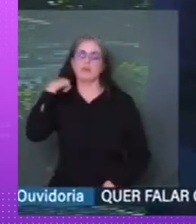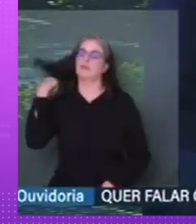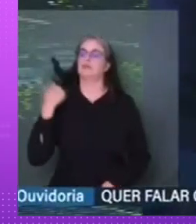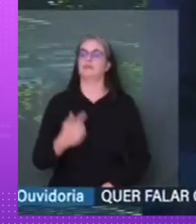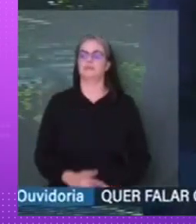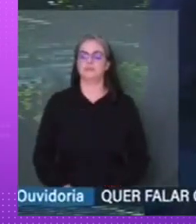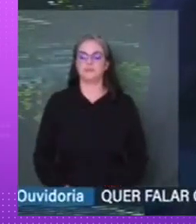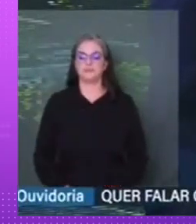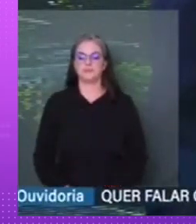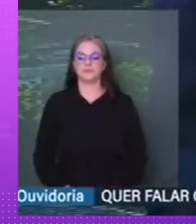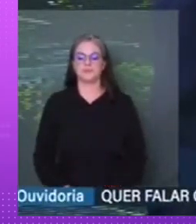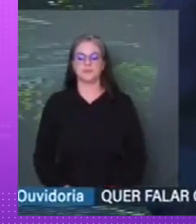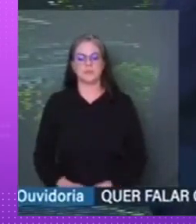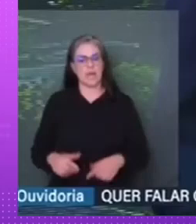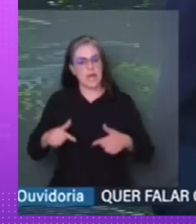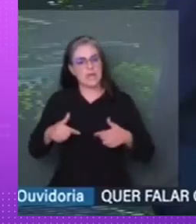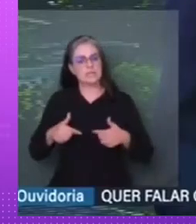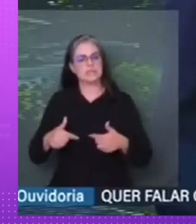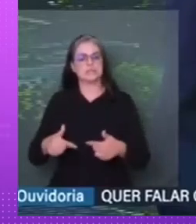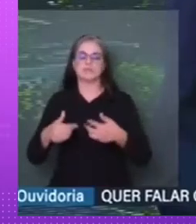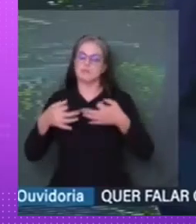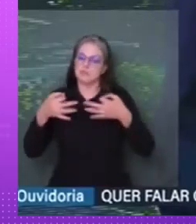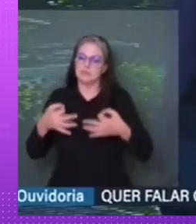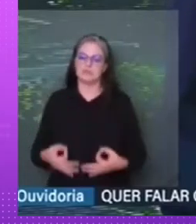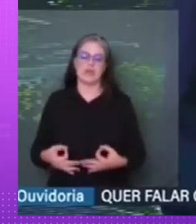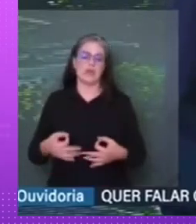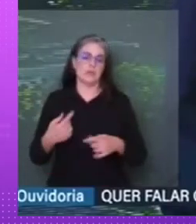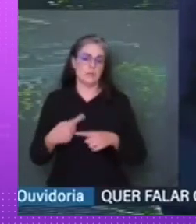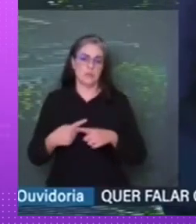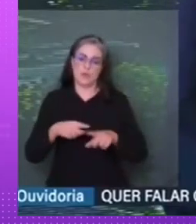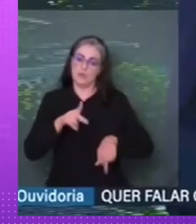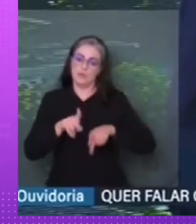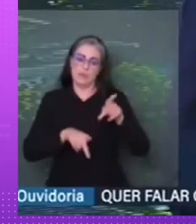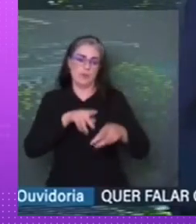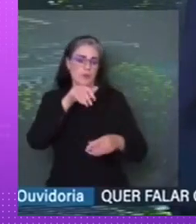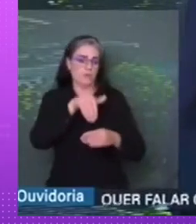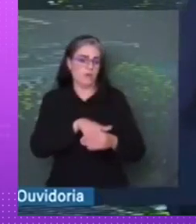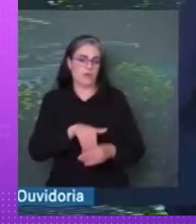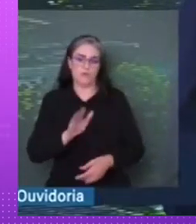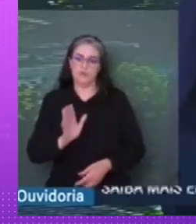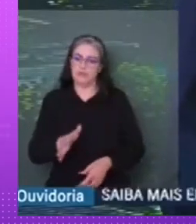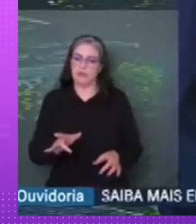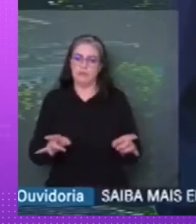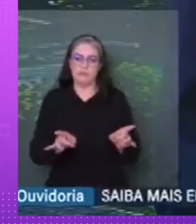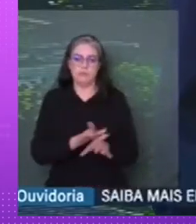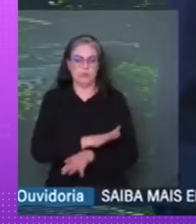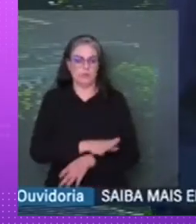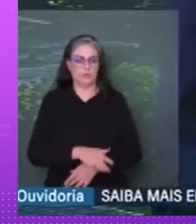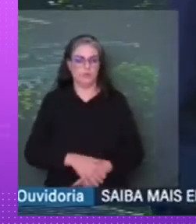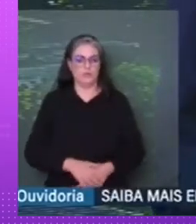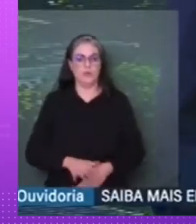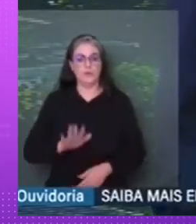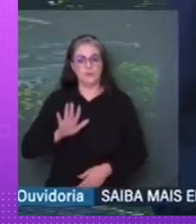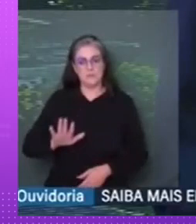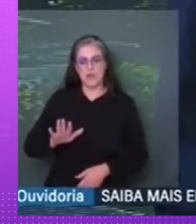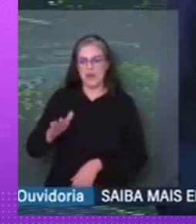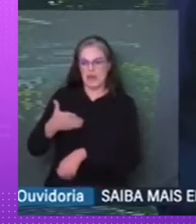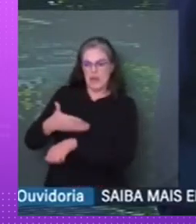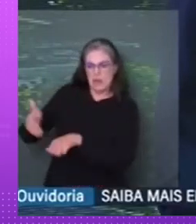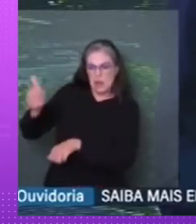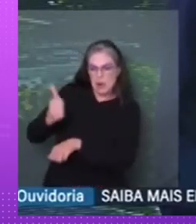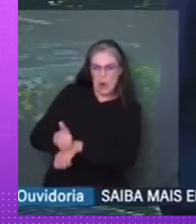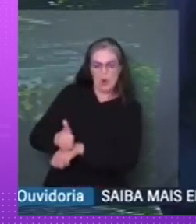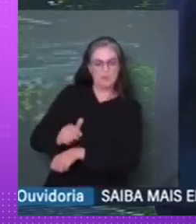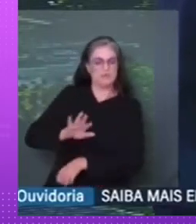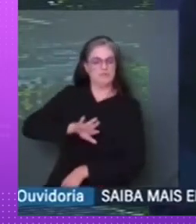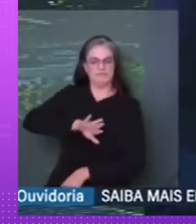na medida da tomada da lei em relação a essas pessoas. A gente vai acompanhando tudo isso. Há outras questões que terão que